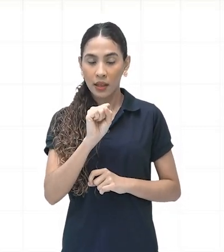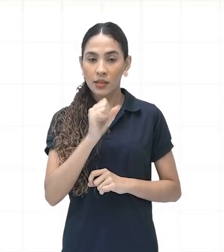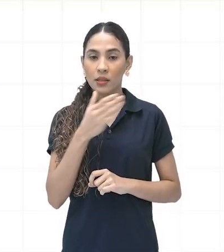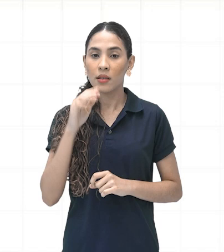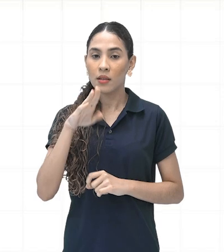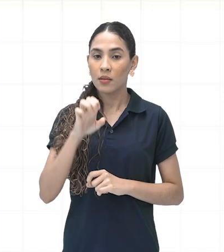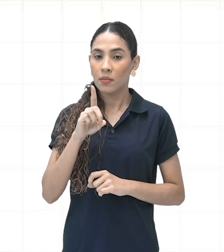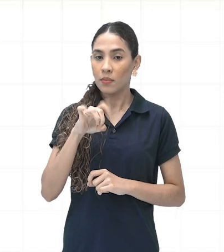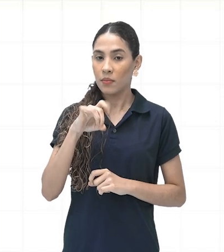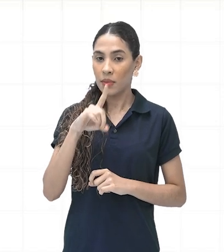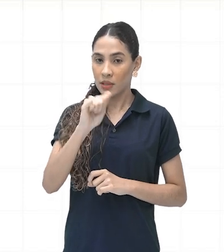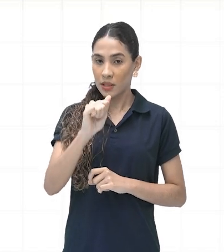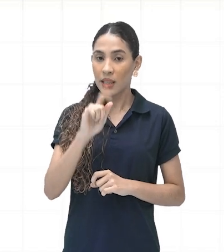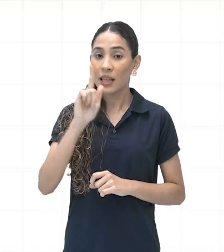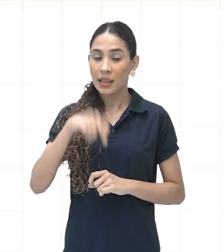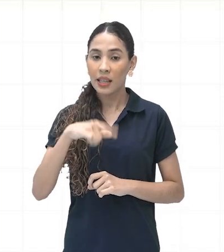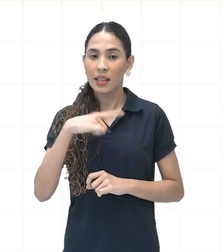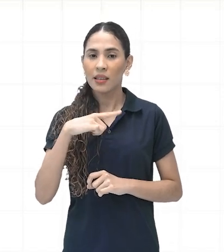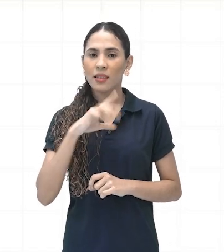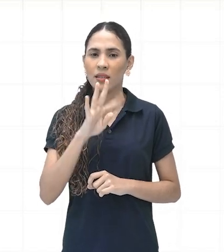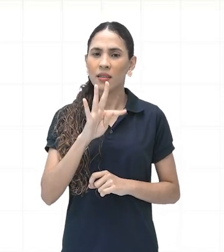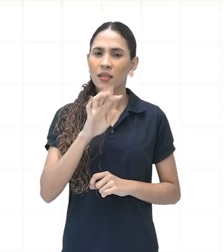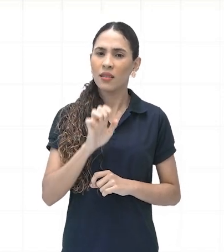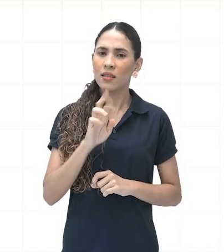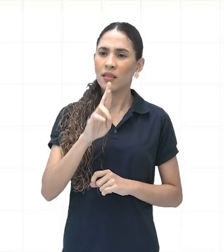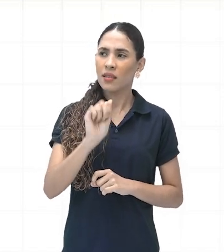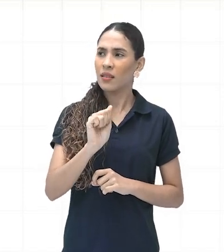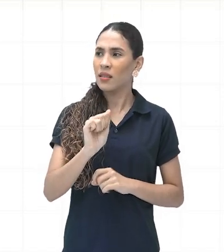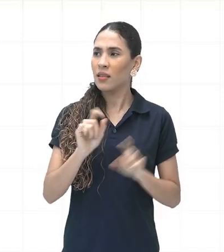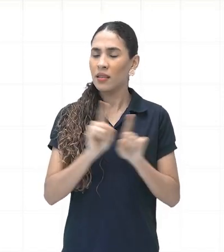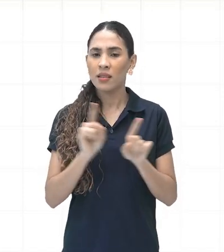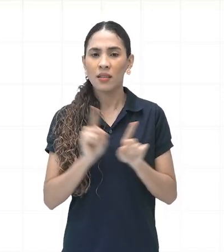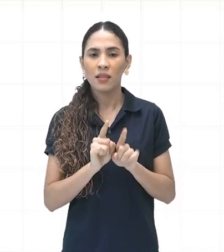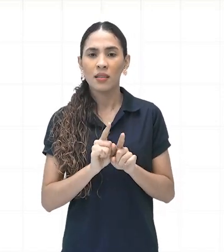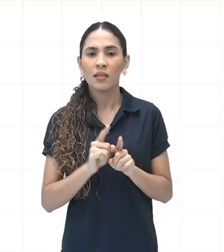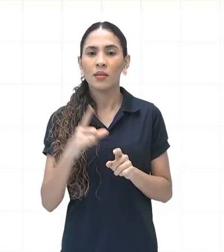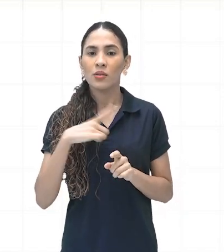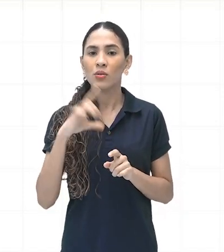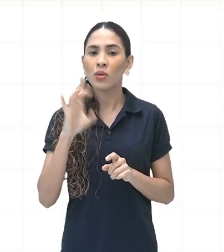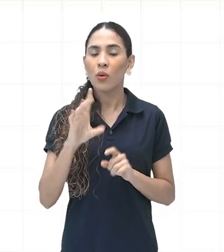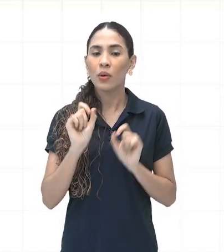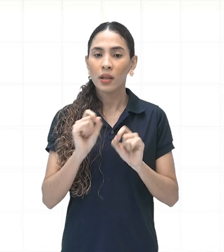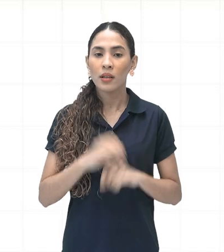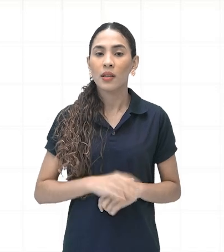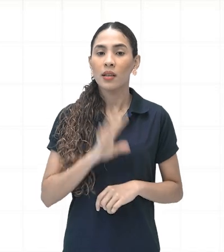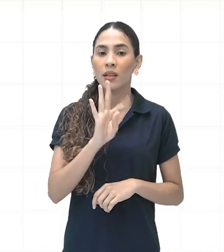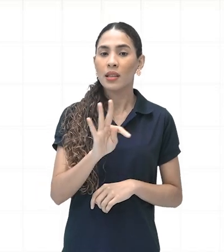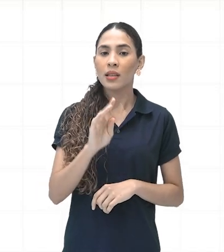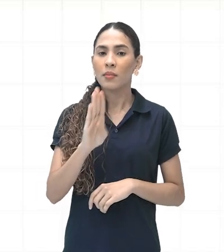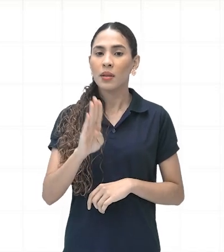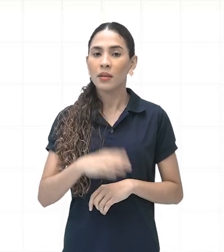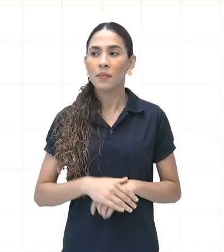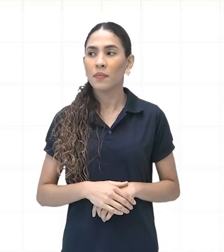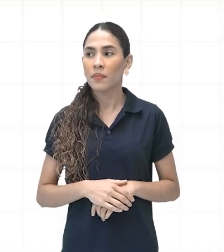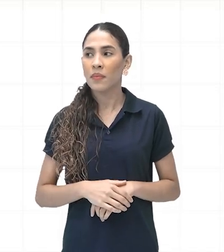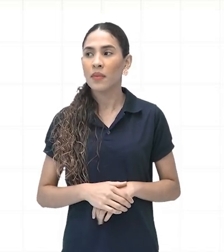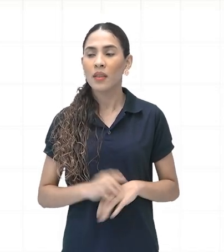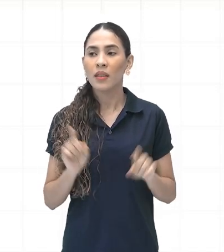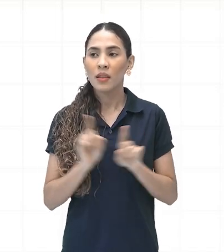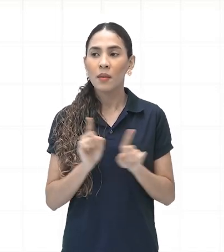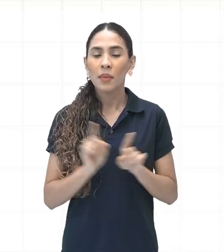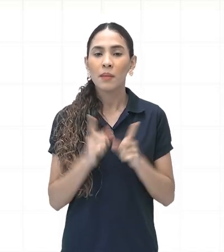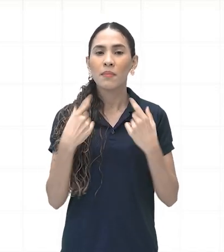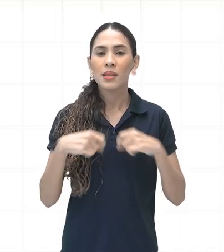em terabyte, né? E para eu não escrever terabyte, a gente coloca apenas TB. E a